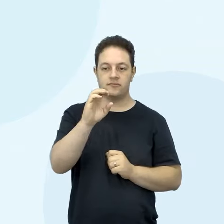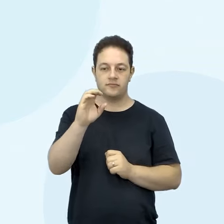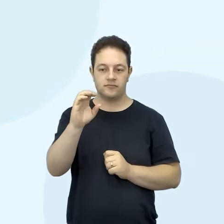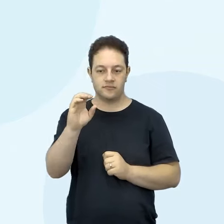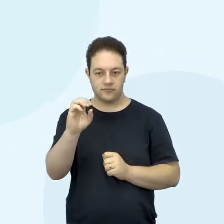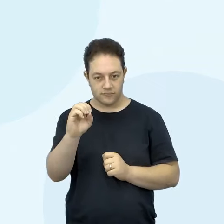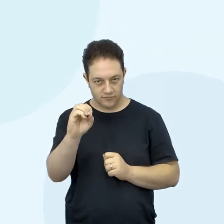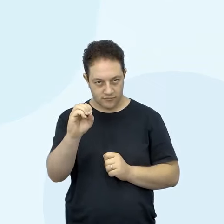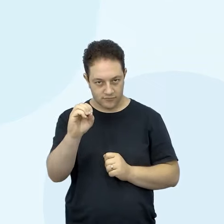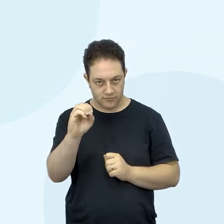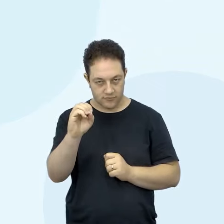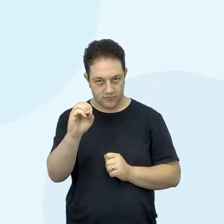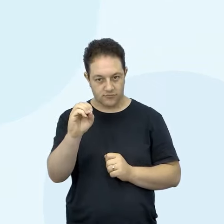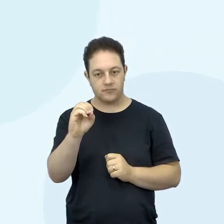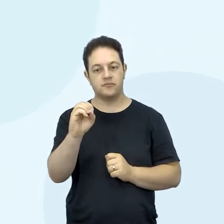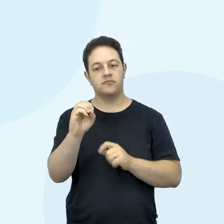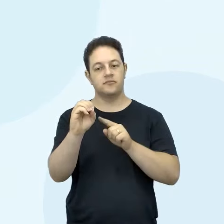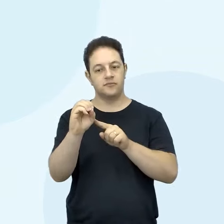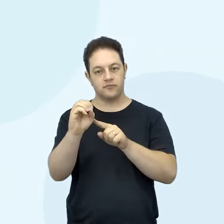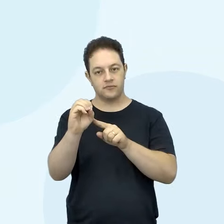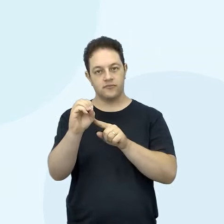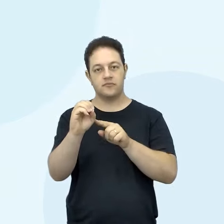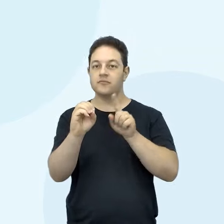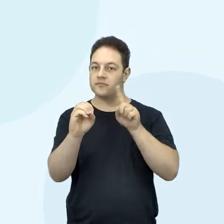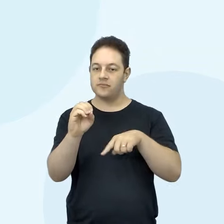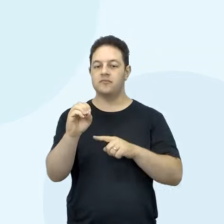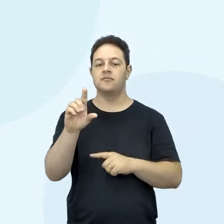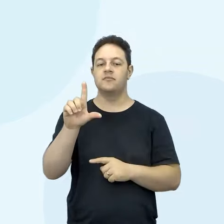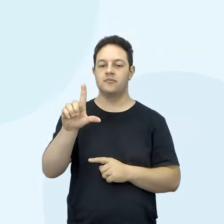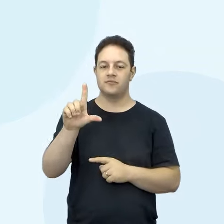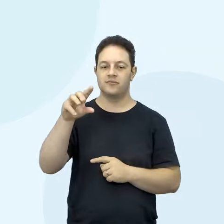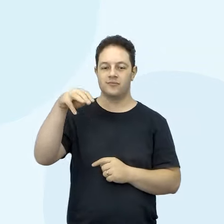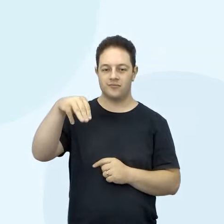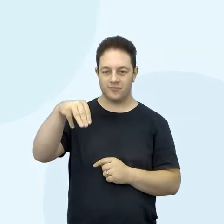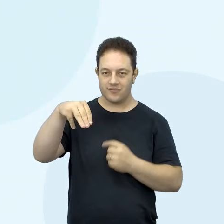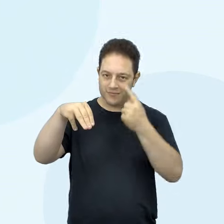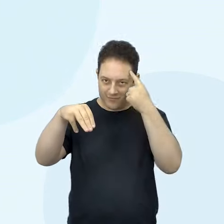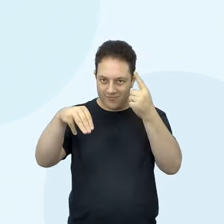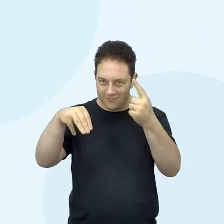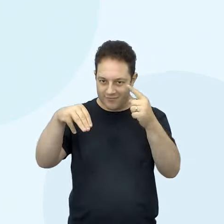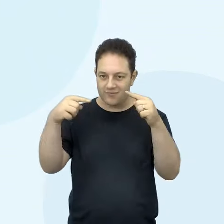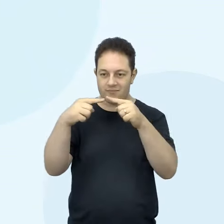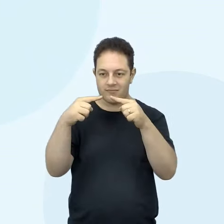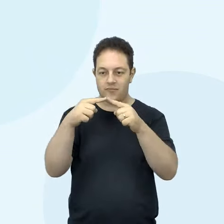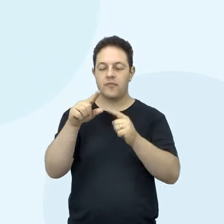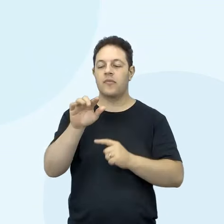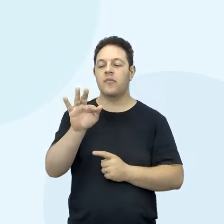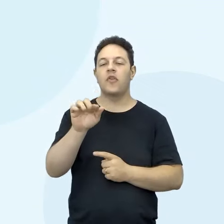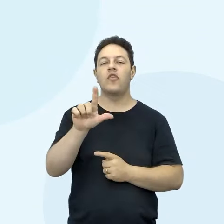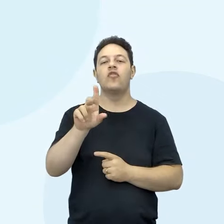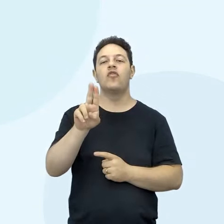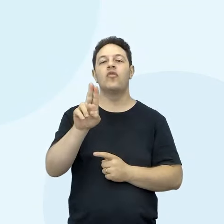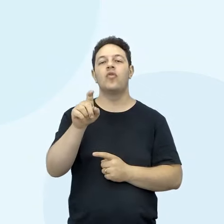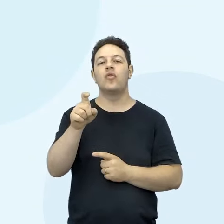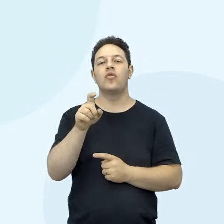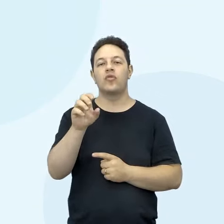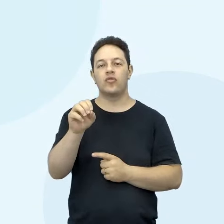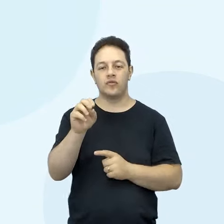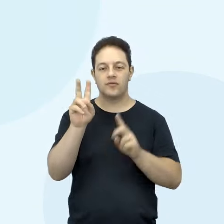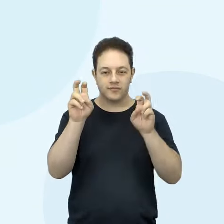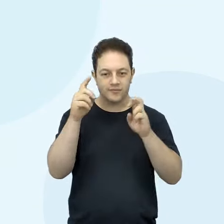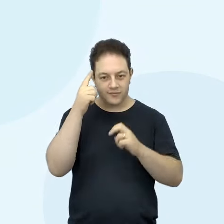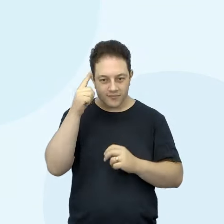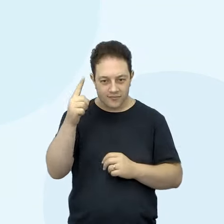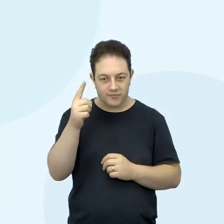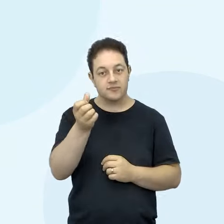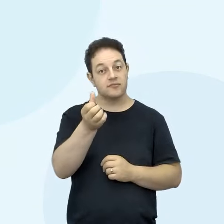600, que é justamente aí o fluxo, né? A luminosidade lá que falou que é em lumen, quanto que é